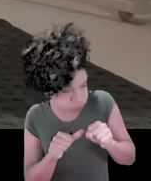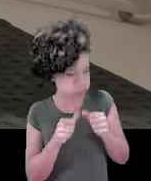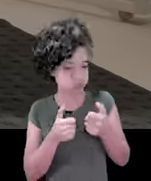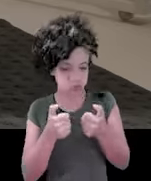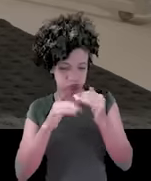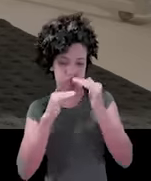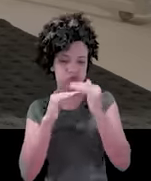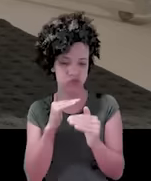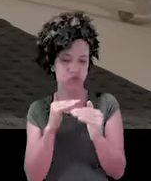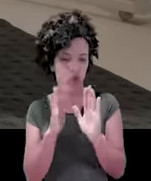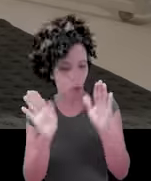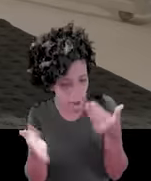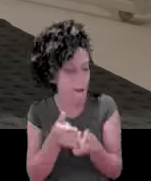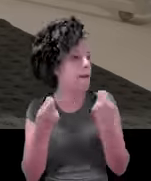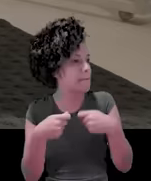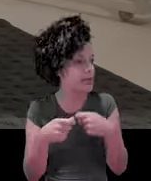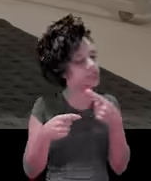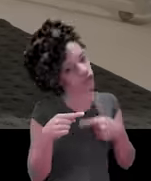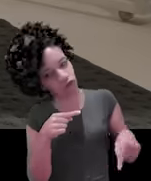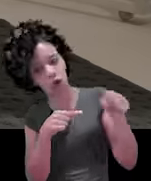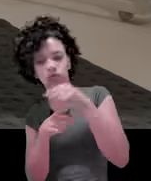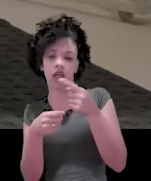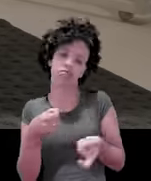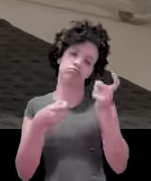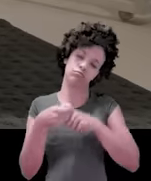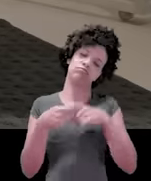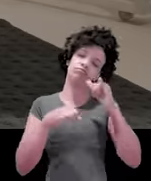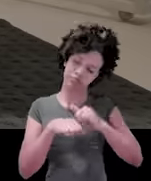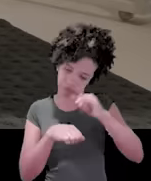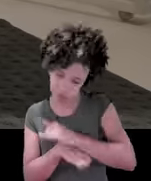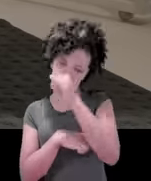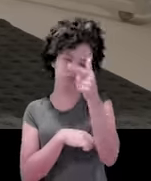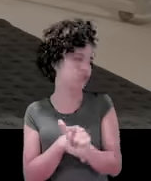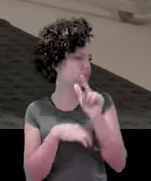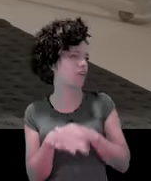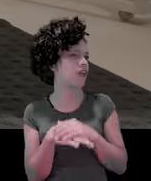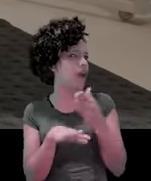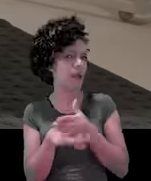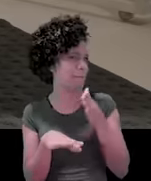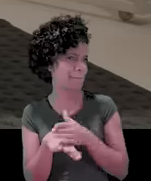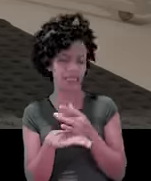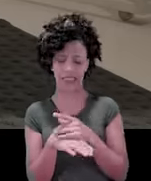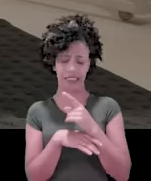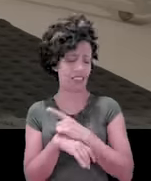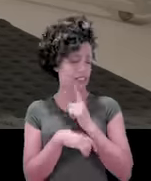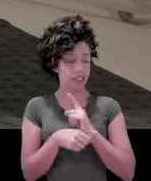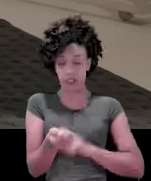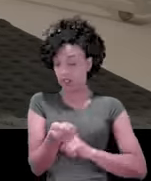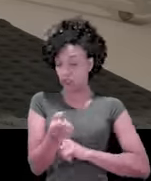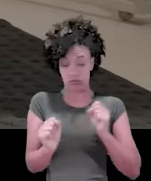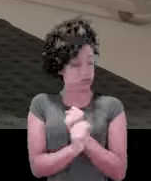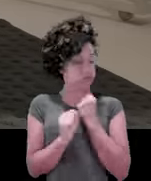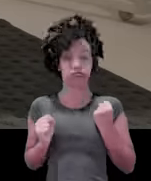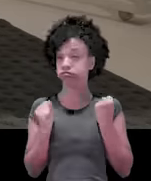chegar lá no pouso no aeroporto fechado você tem que eu terminar só com um motor de cola de novo volta para ele se fosse uma situação existir um livro de estresse vai lá para